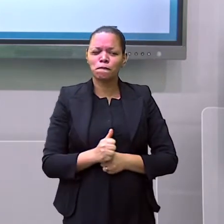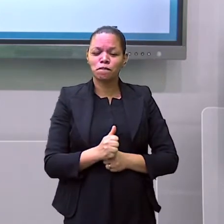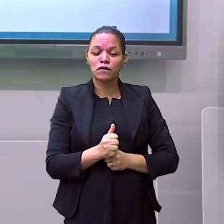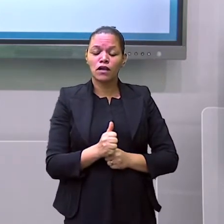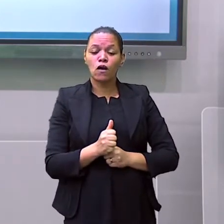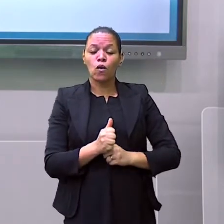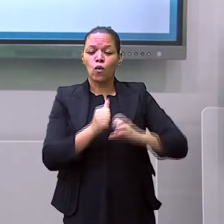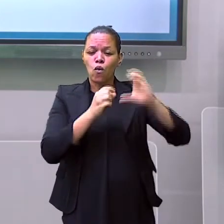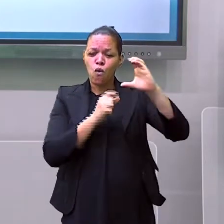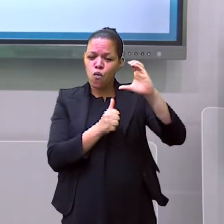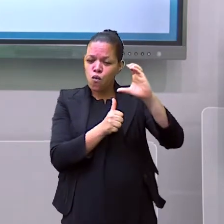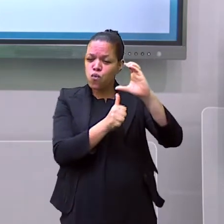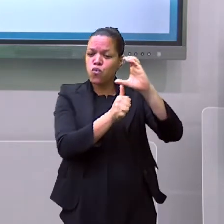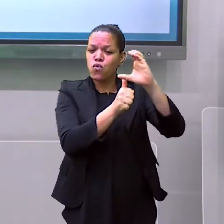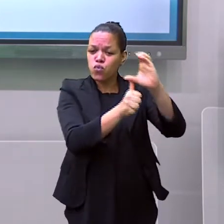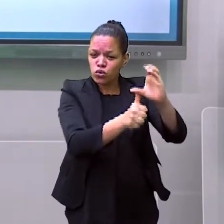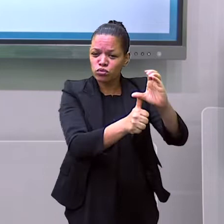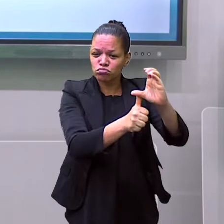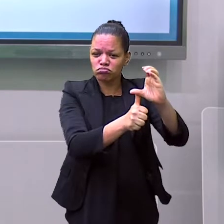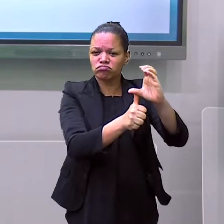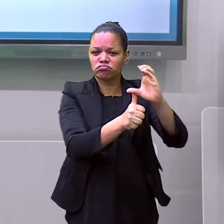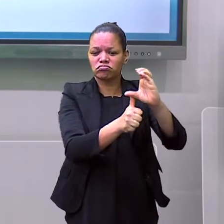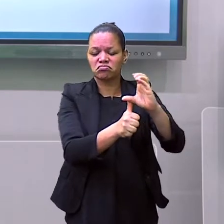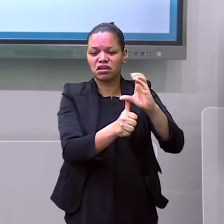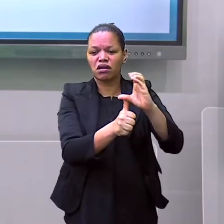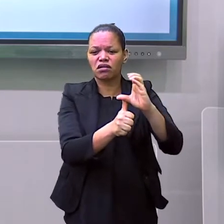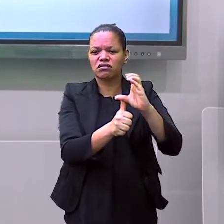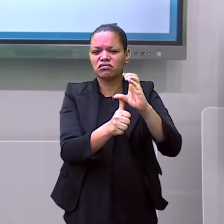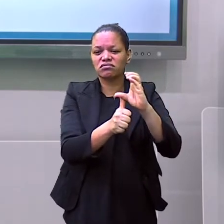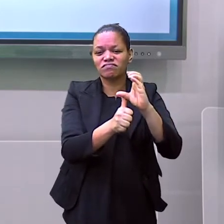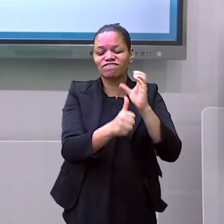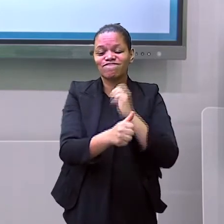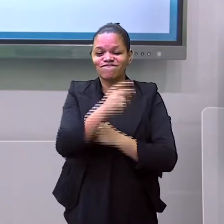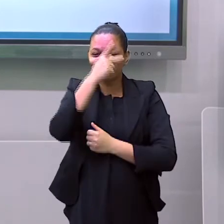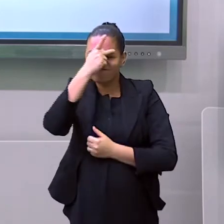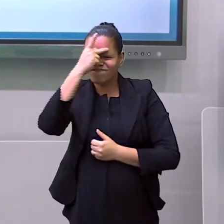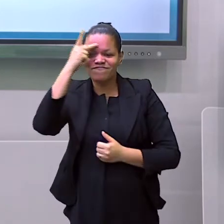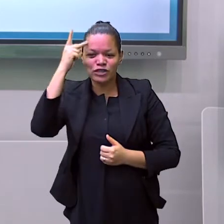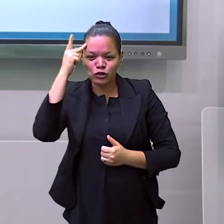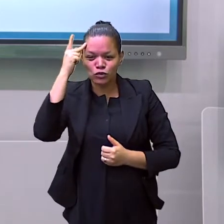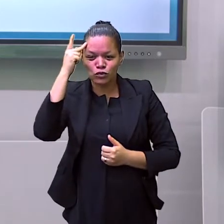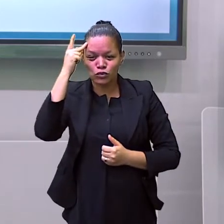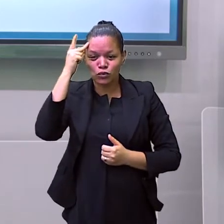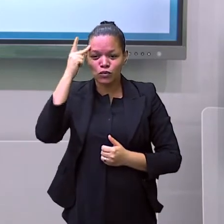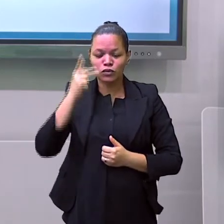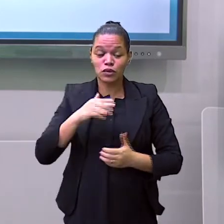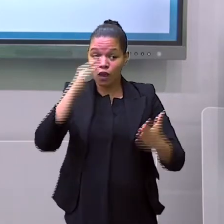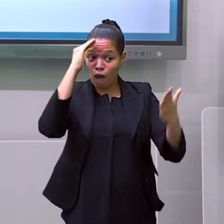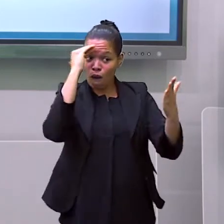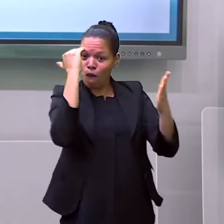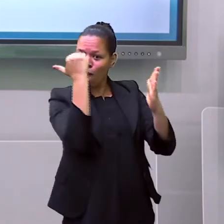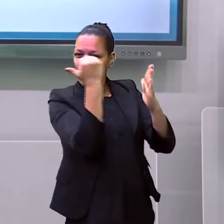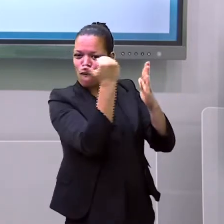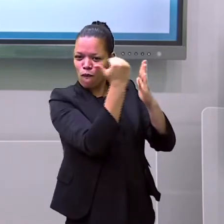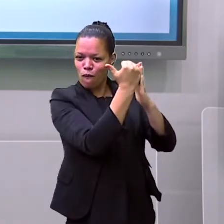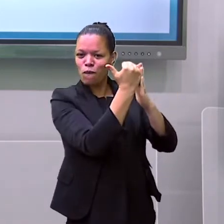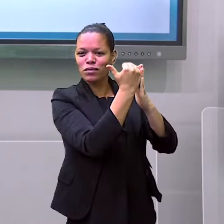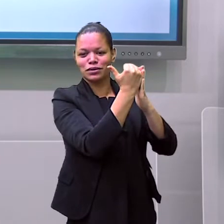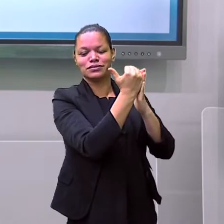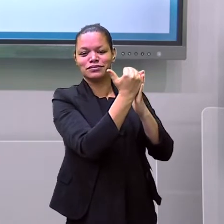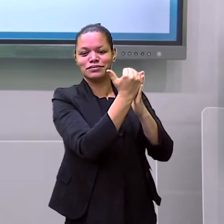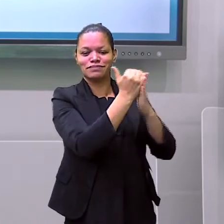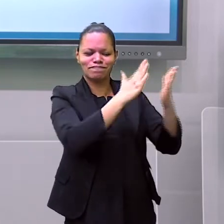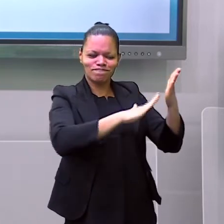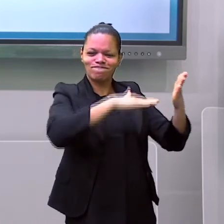Cristo, para os cristãos. Esse tipo de calendário, ele é utilizado por quase todos os povos do